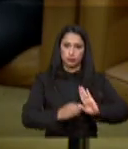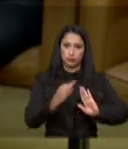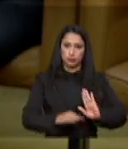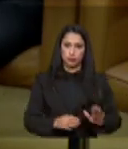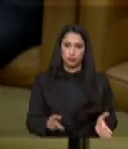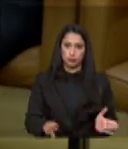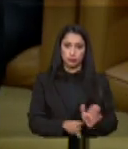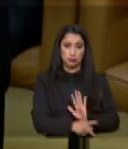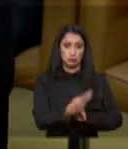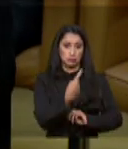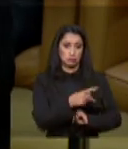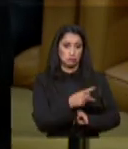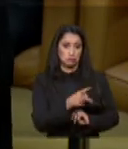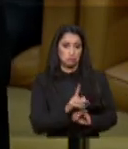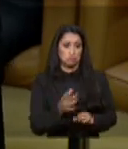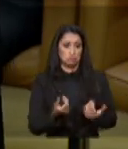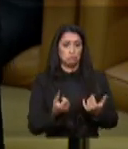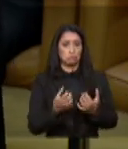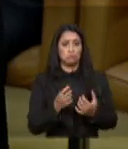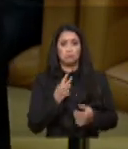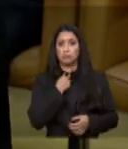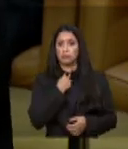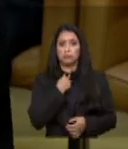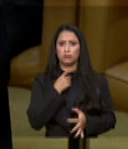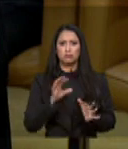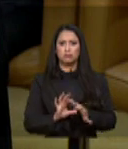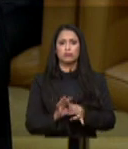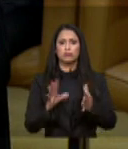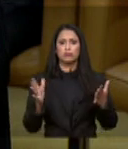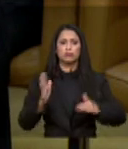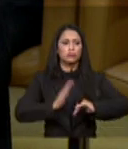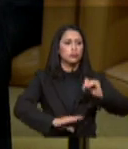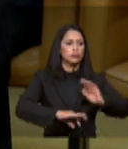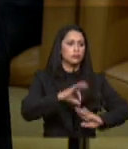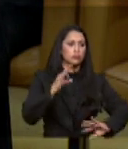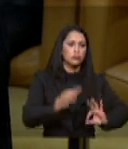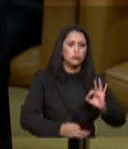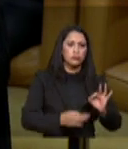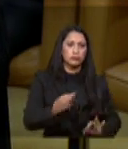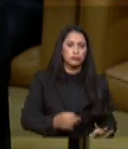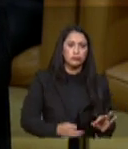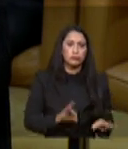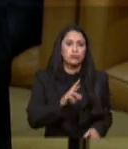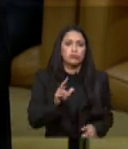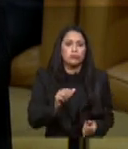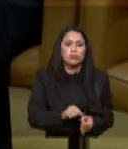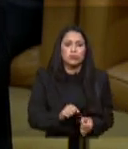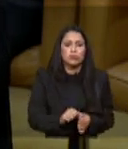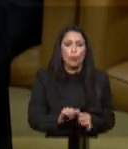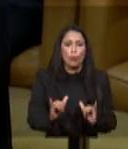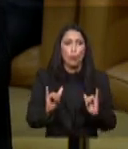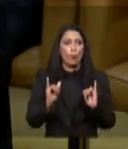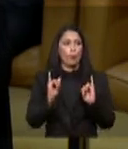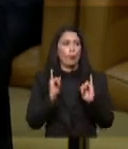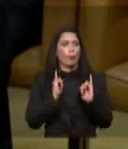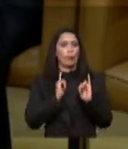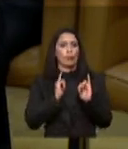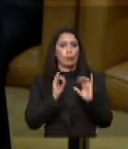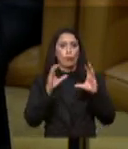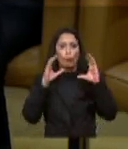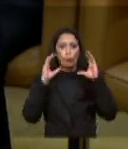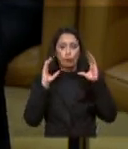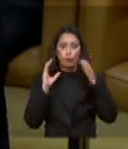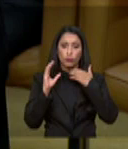se pode abrir mão, como se está fazendo, das competências e deixar de agir, por exemplo, deixando de